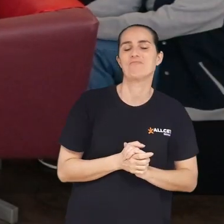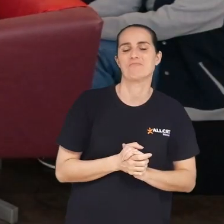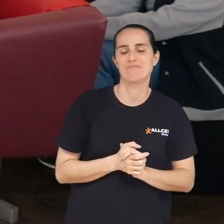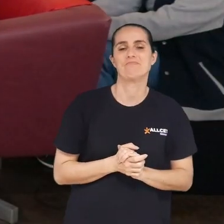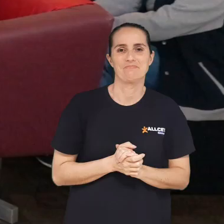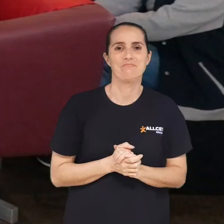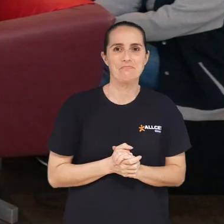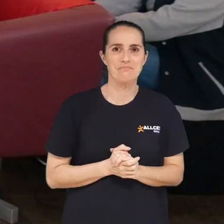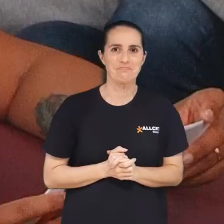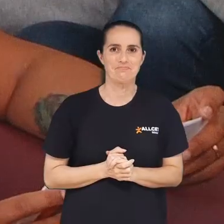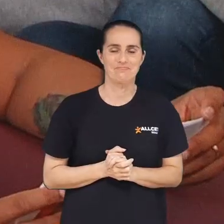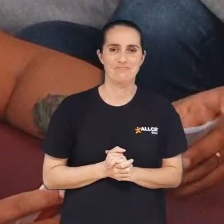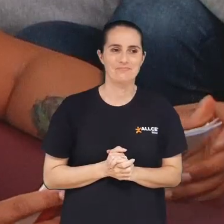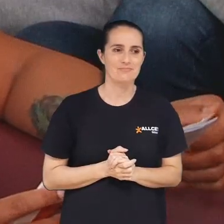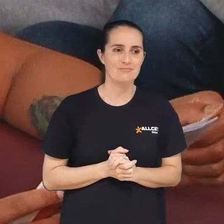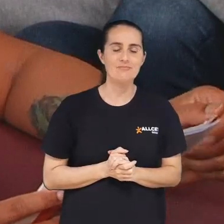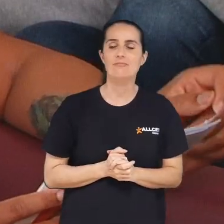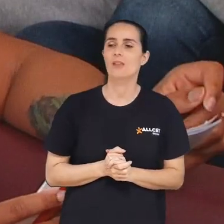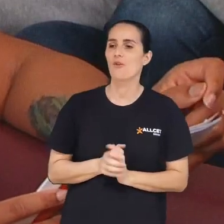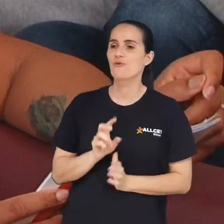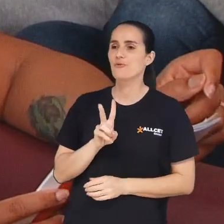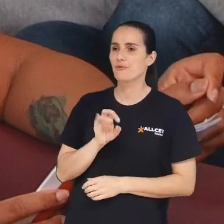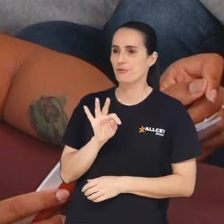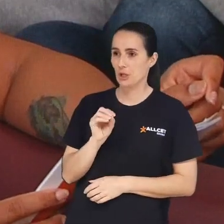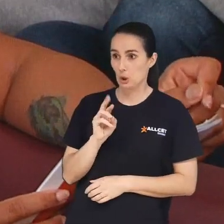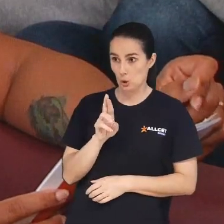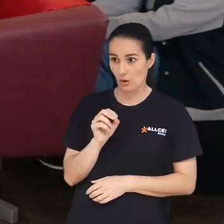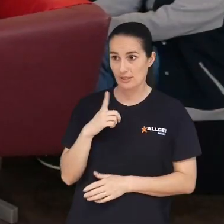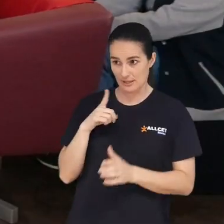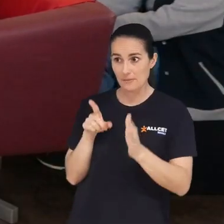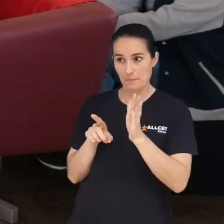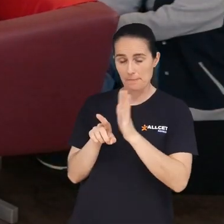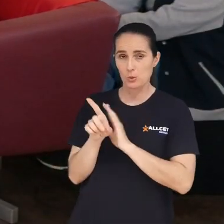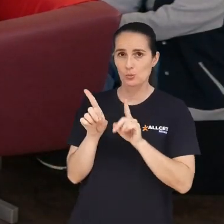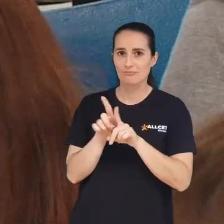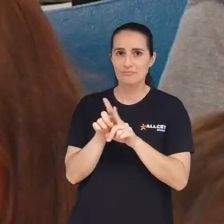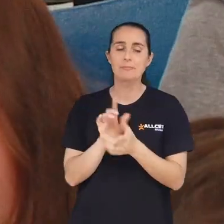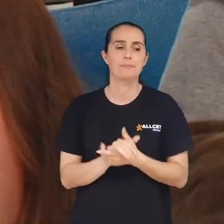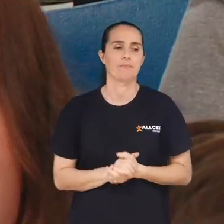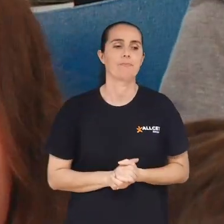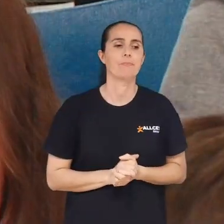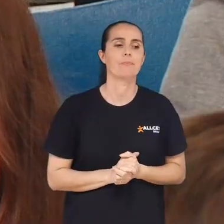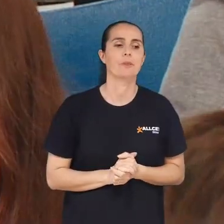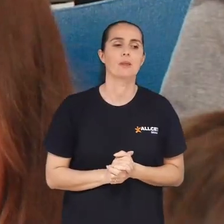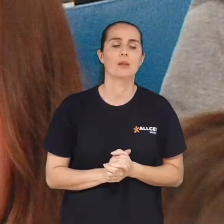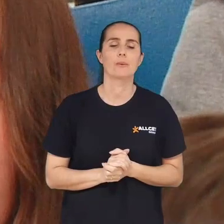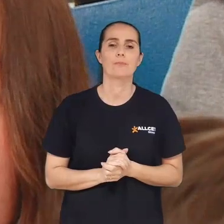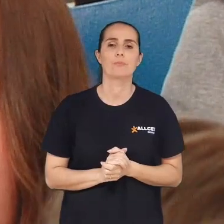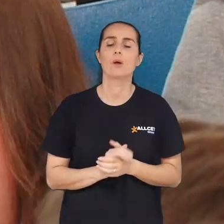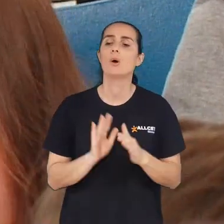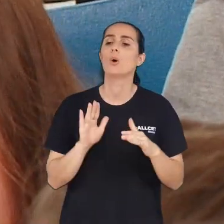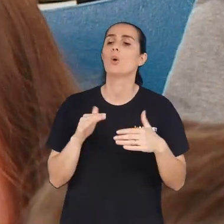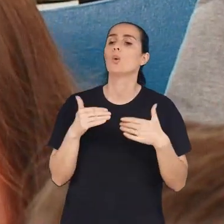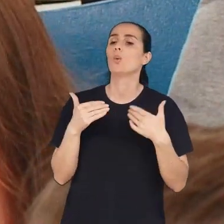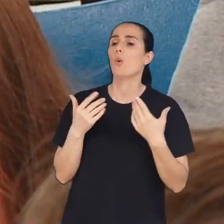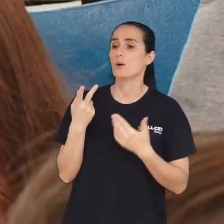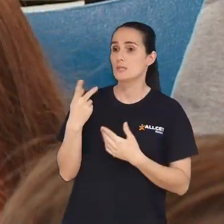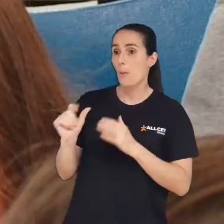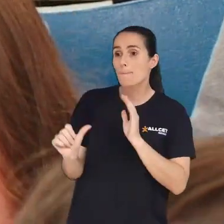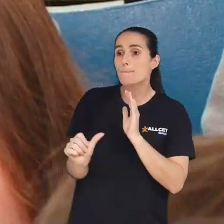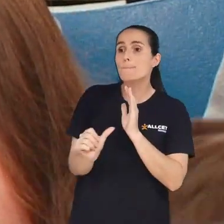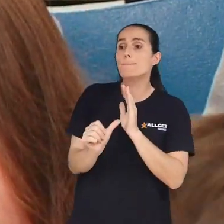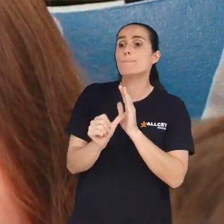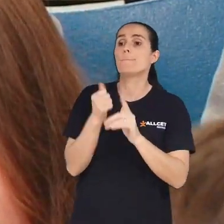de ser. Vitor, temos uma pergunta para o vereador. Qual foi o seu emprego? O seu